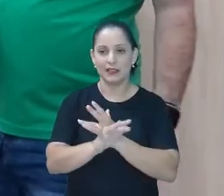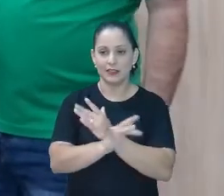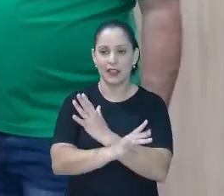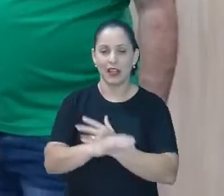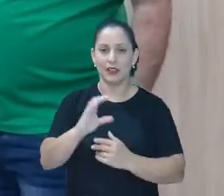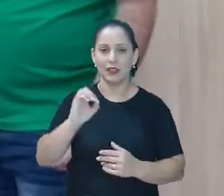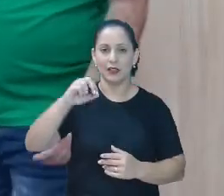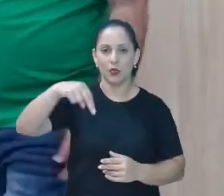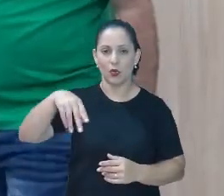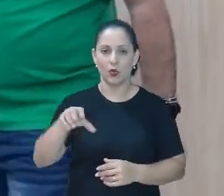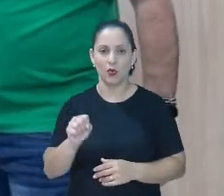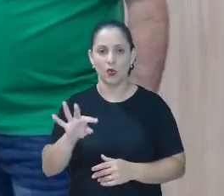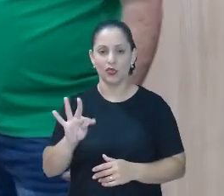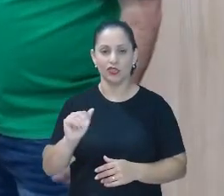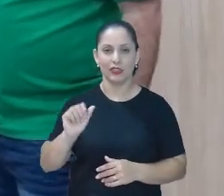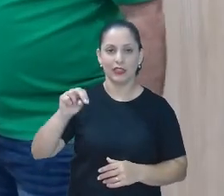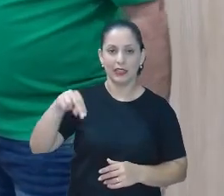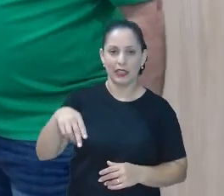voltar para o mapa.